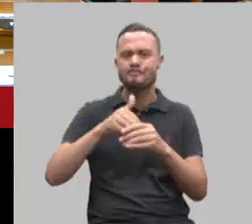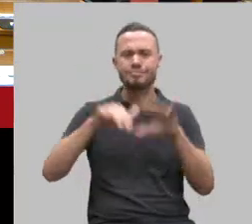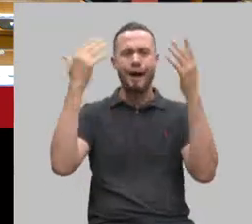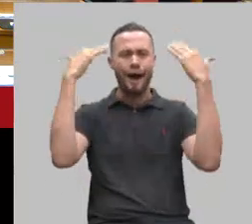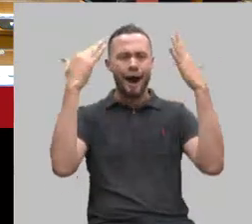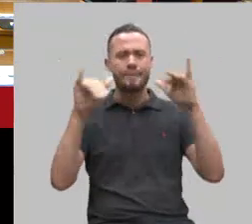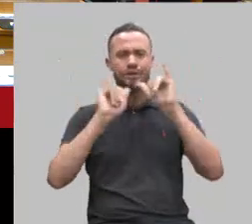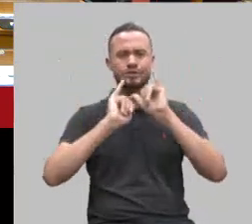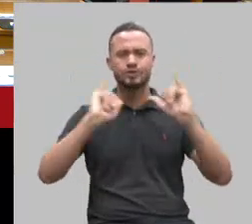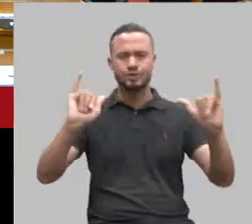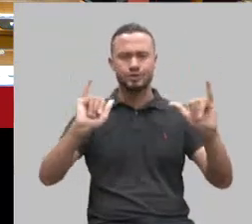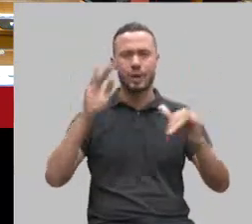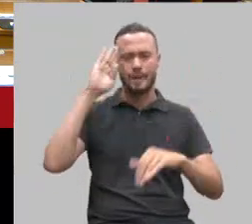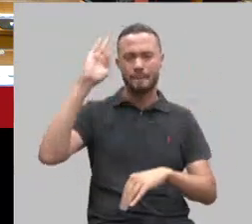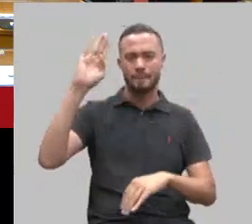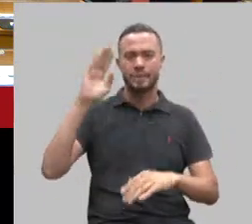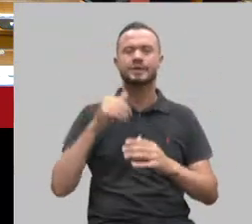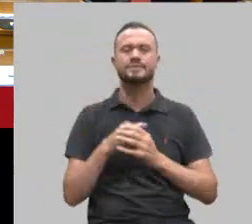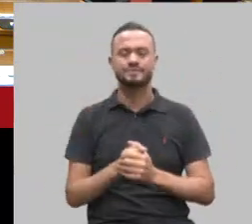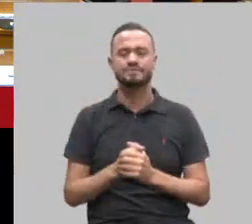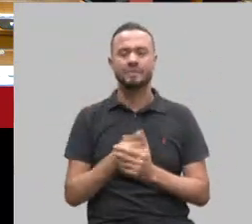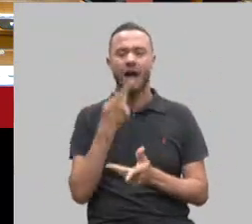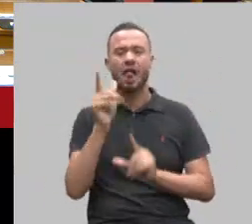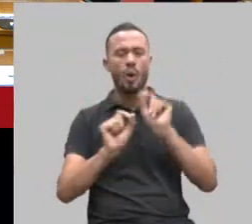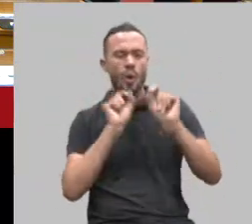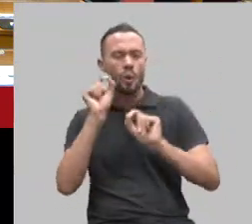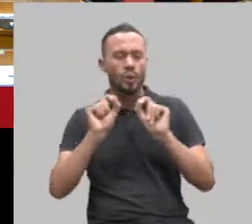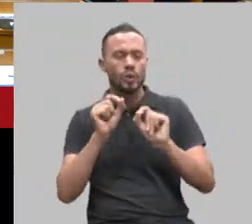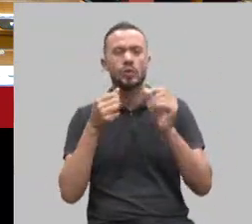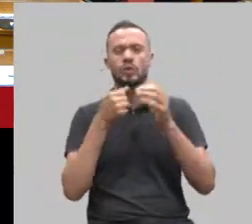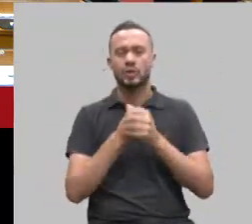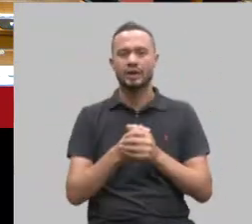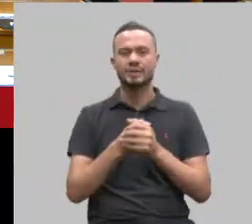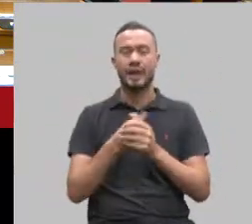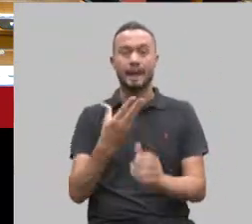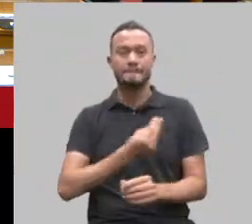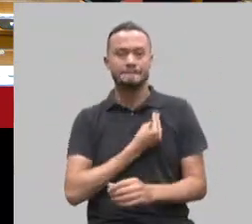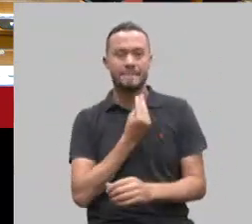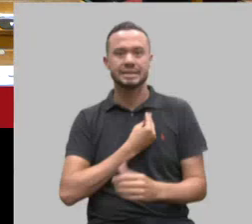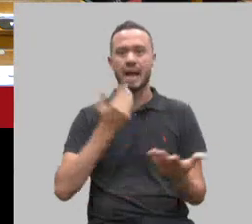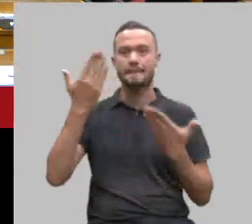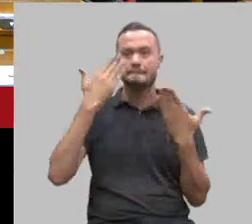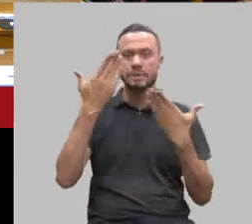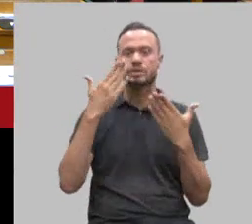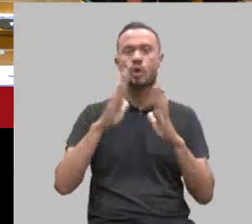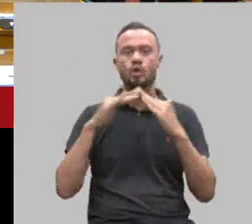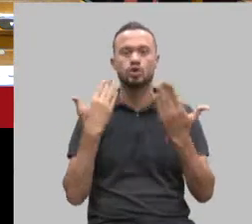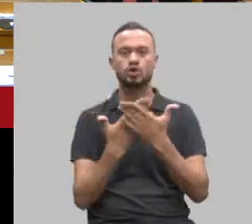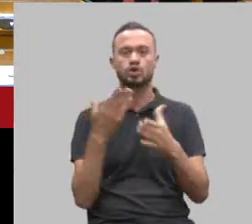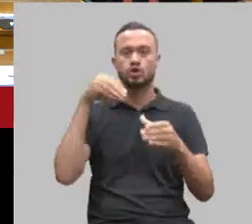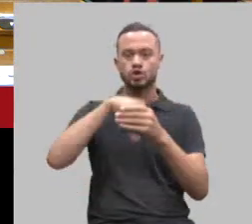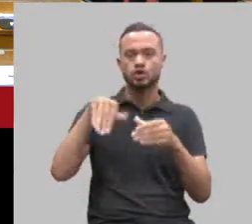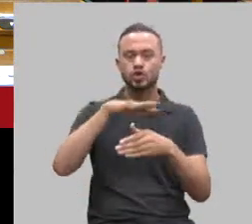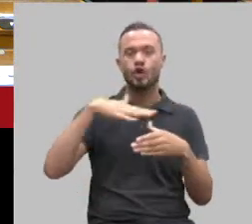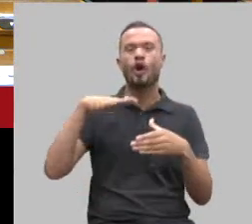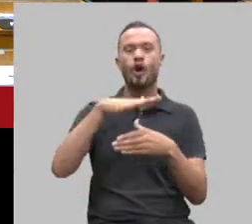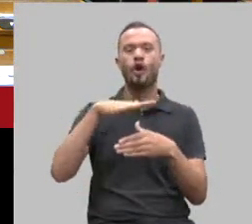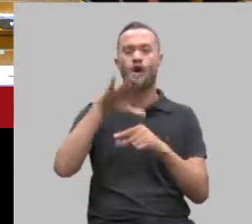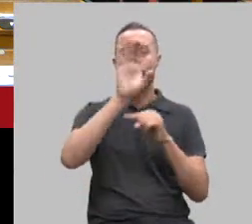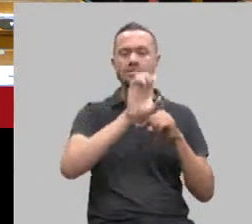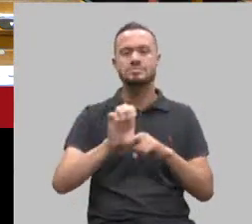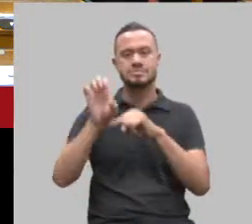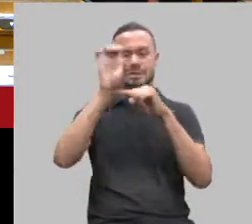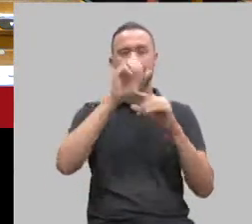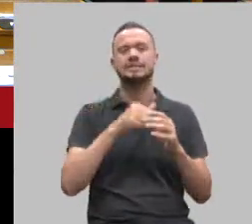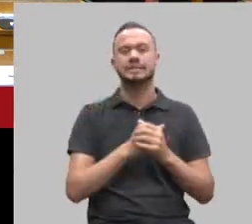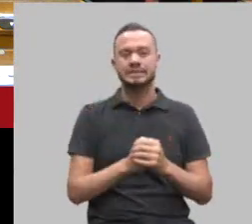como priorizada trata da presença de psicólogos escolares para a rede estadual isso Mostra aí